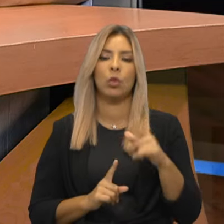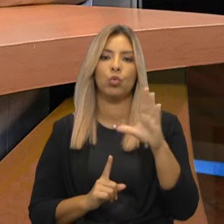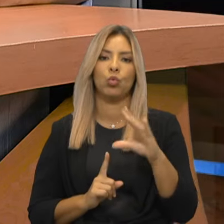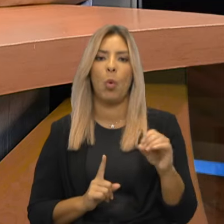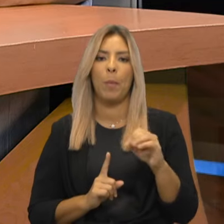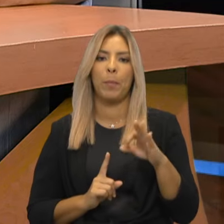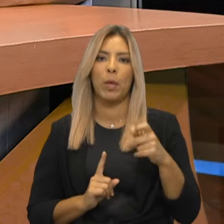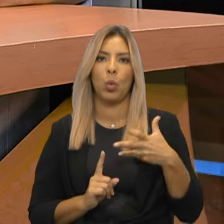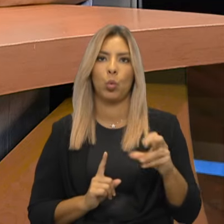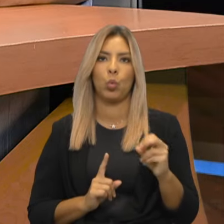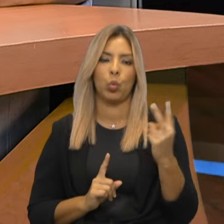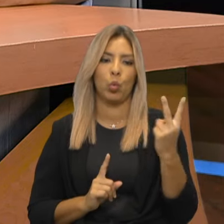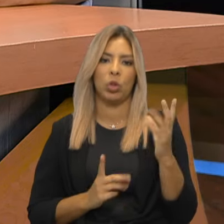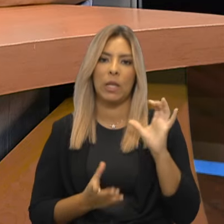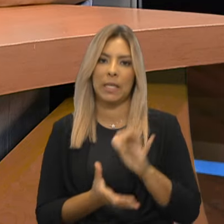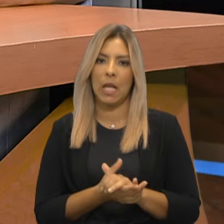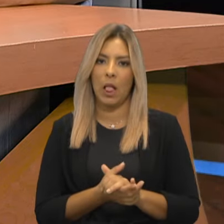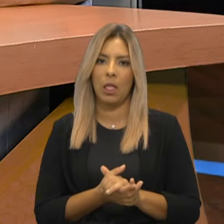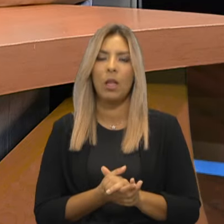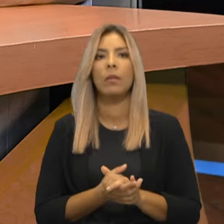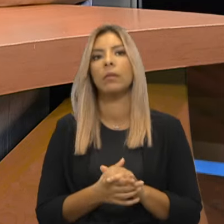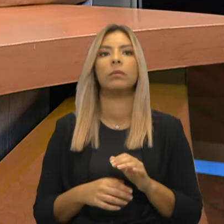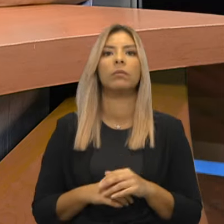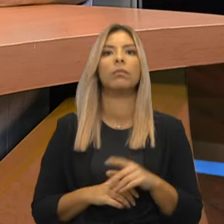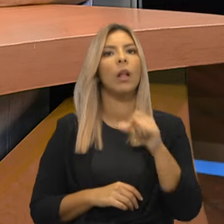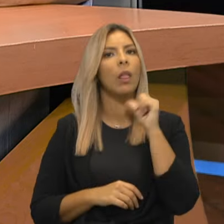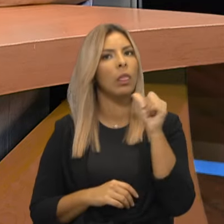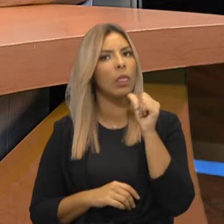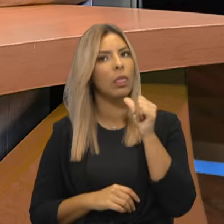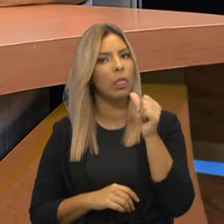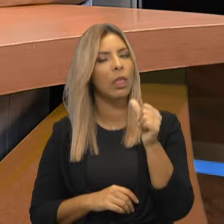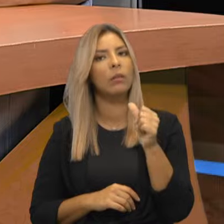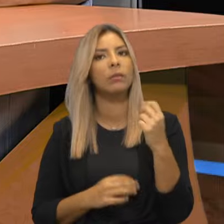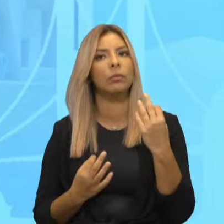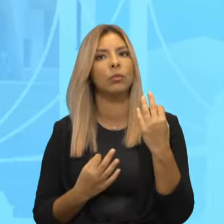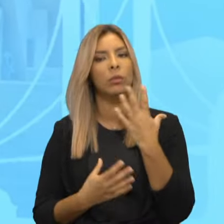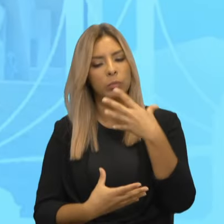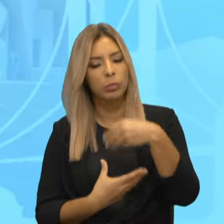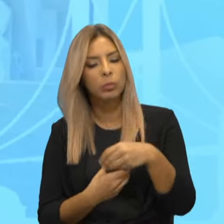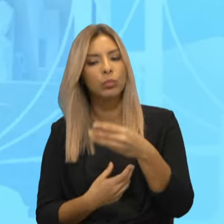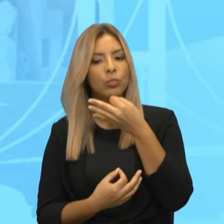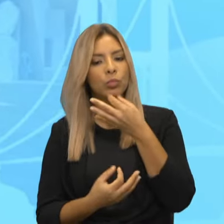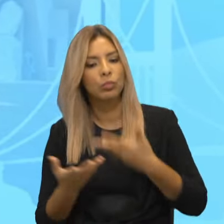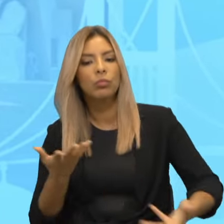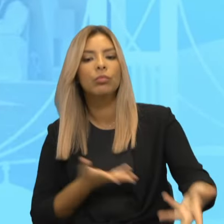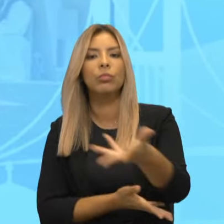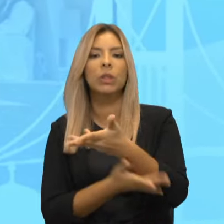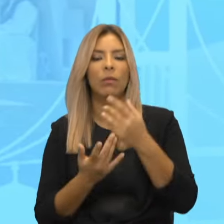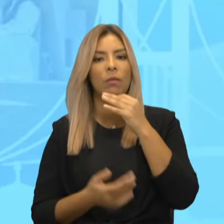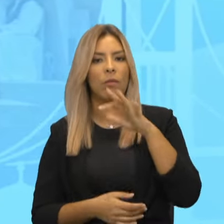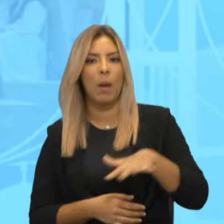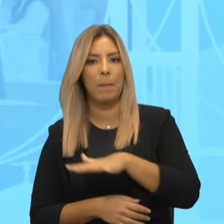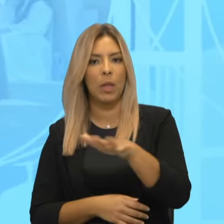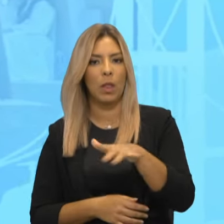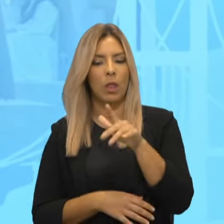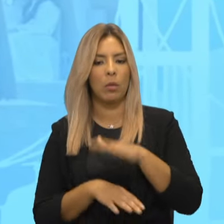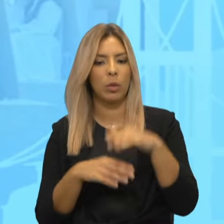Santos, um casal que tem trabalhado também bastante no envolvimento das famílias neste processo da